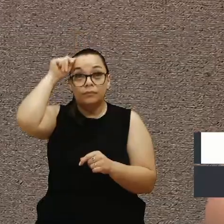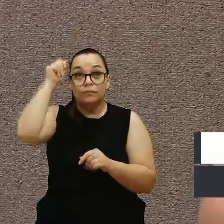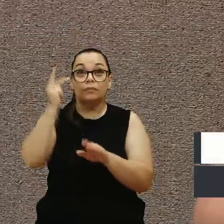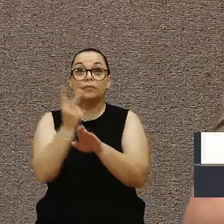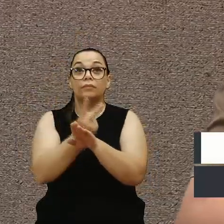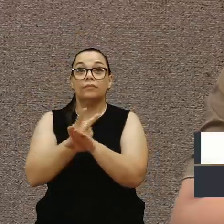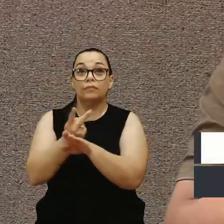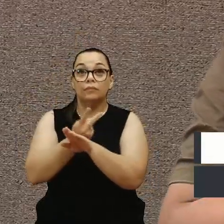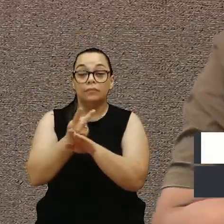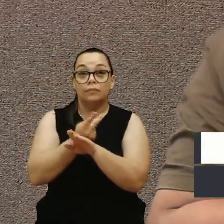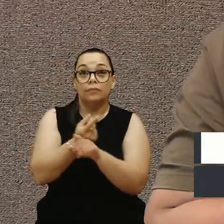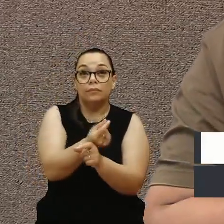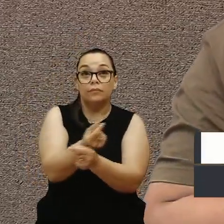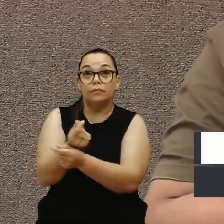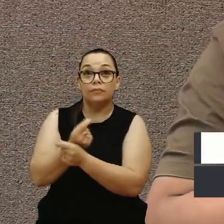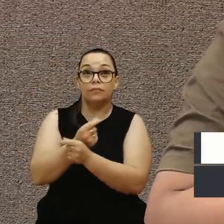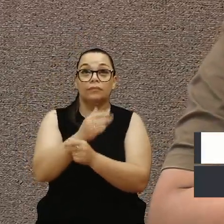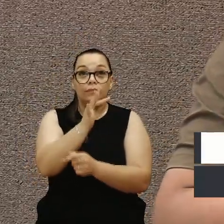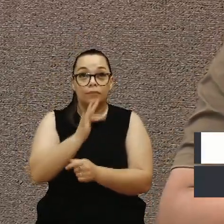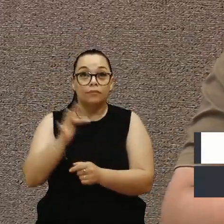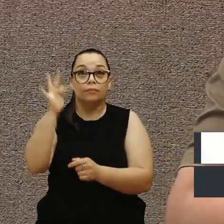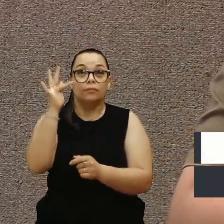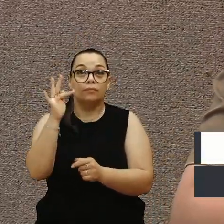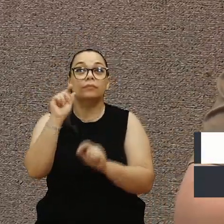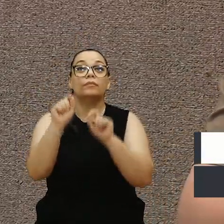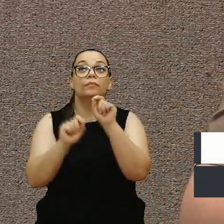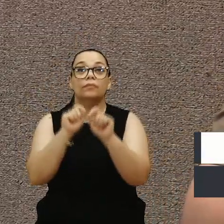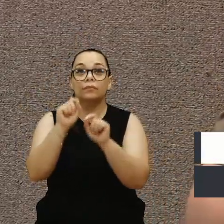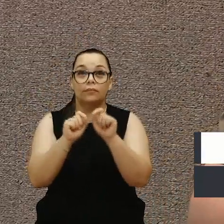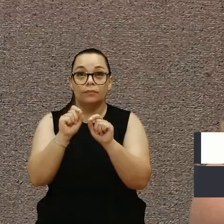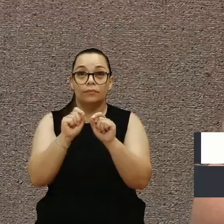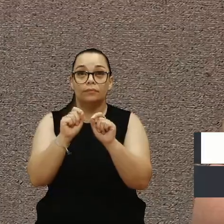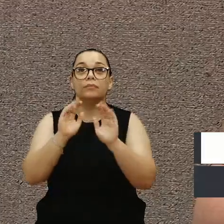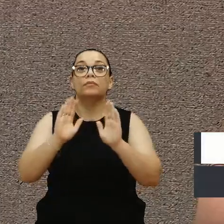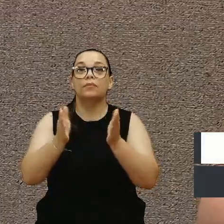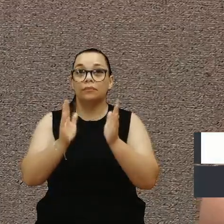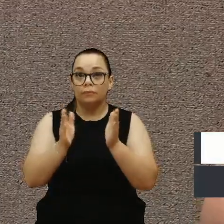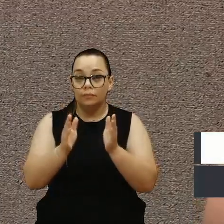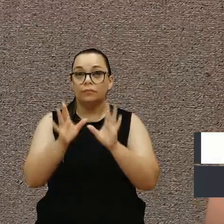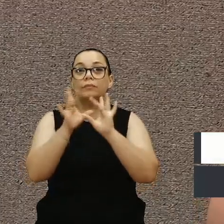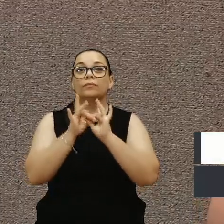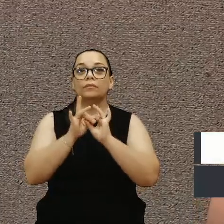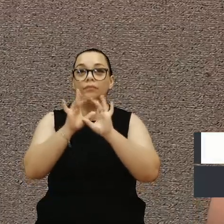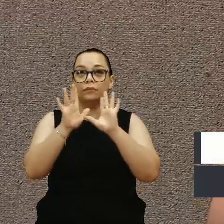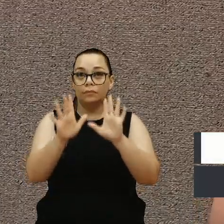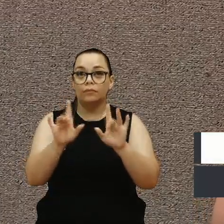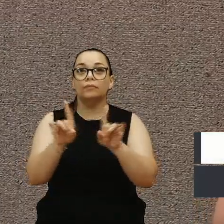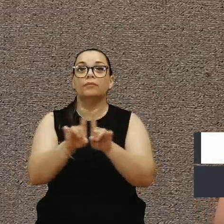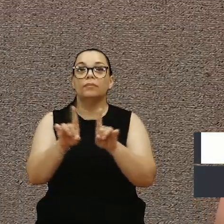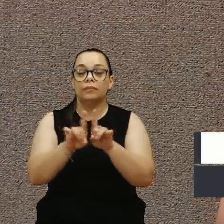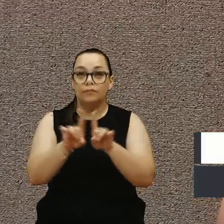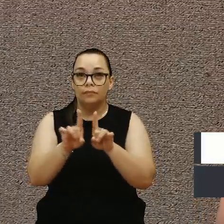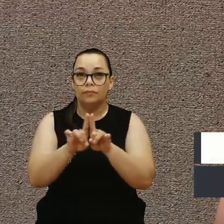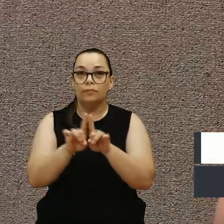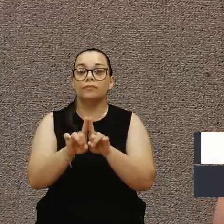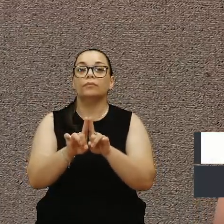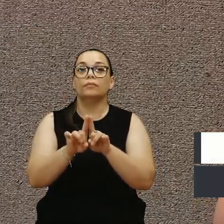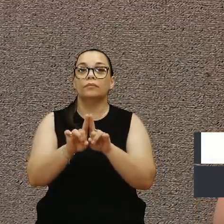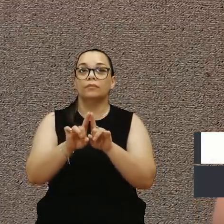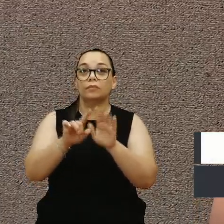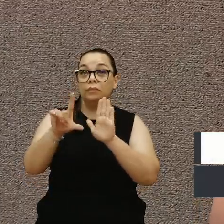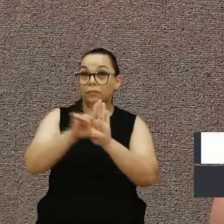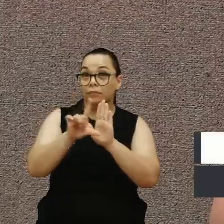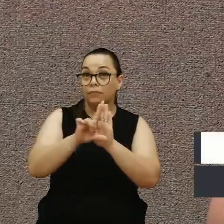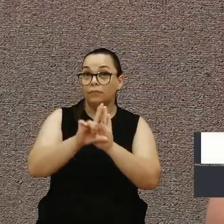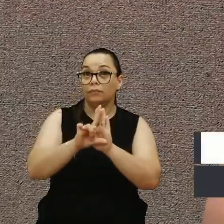buscar recurso federal, que inclusive está já disponibilizado, e também isso já está preconizado por lei, que